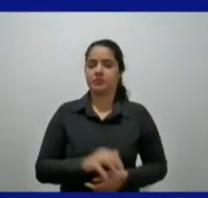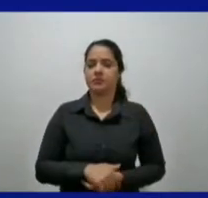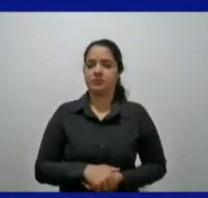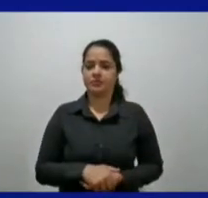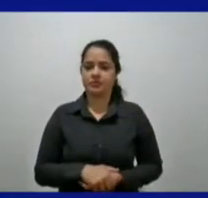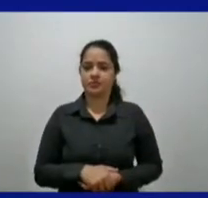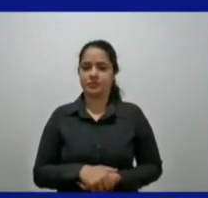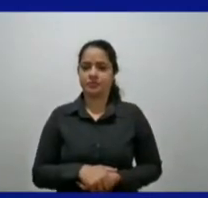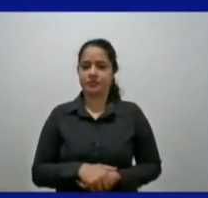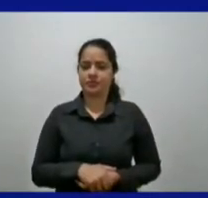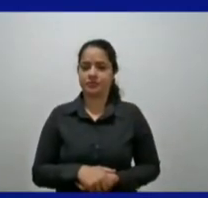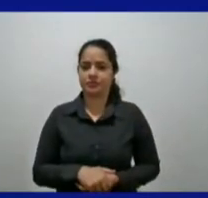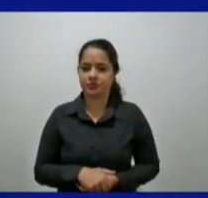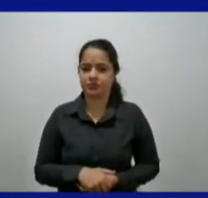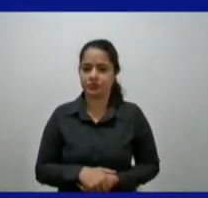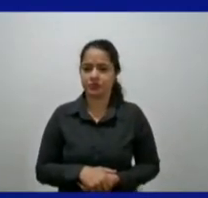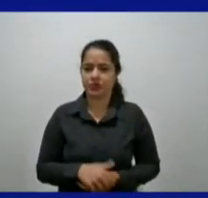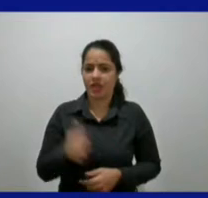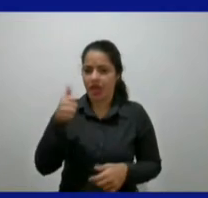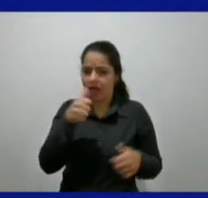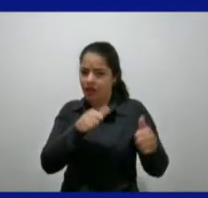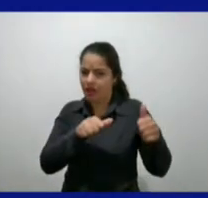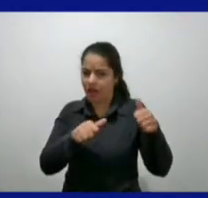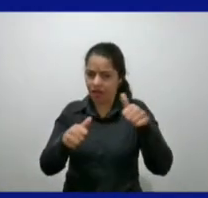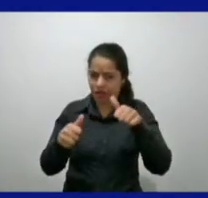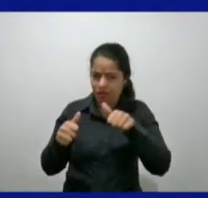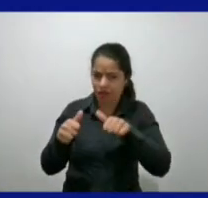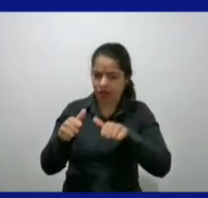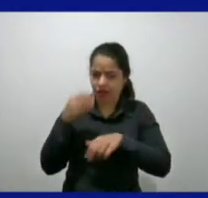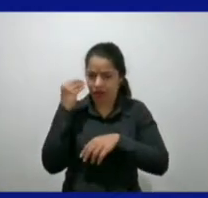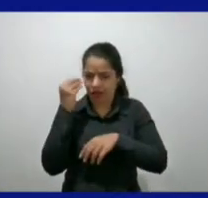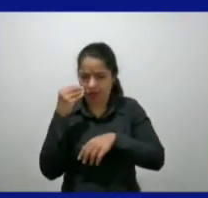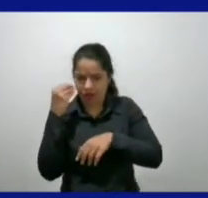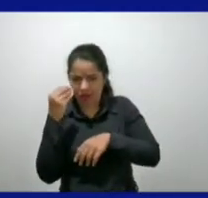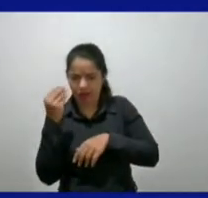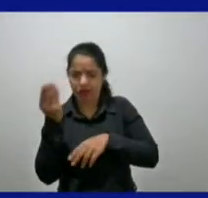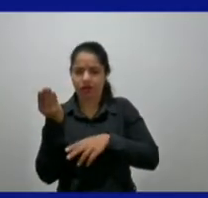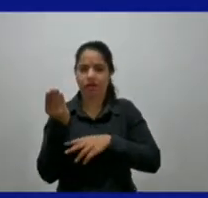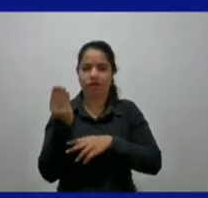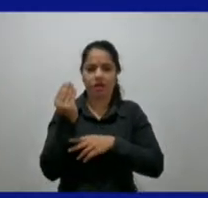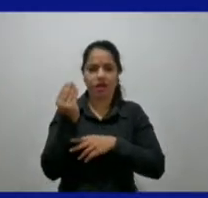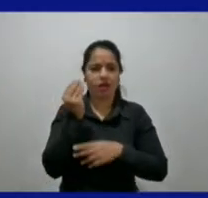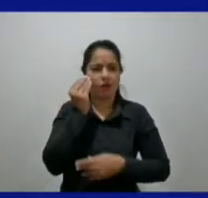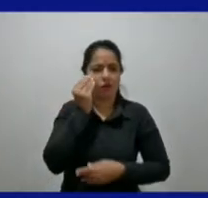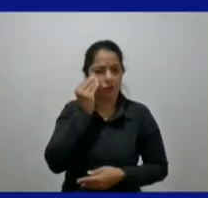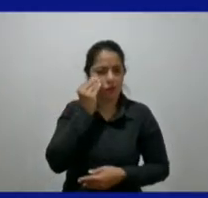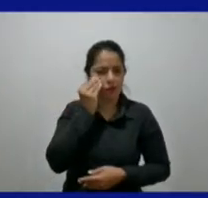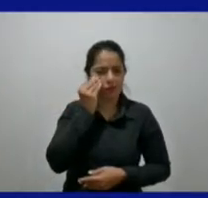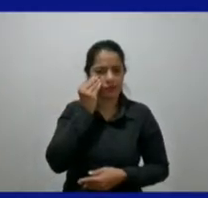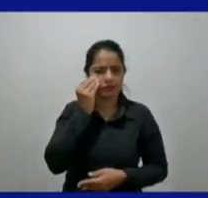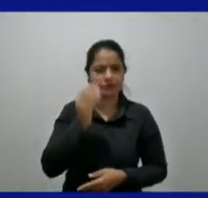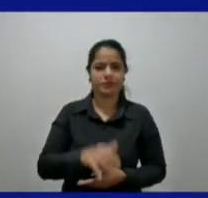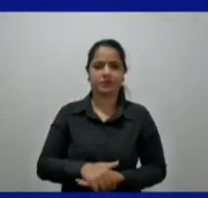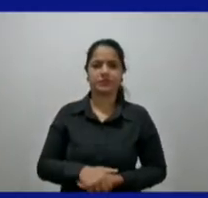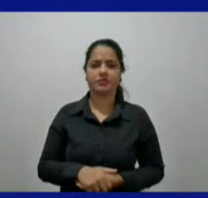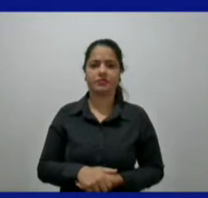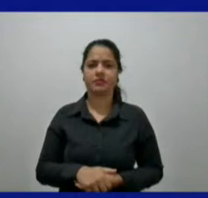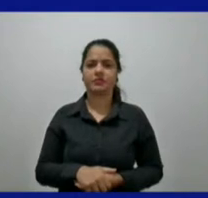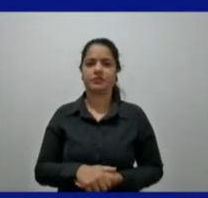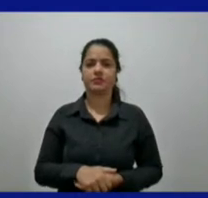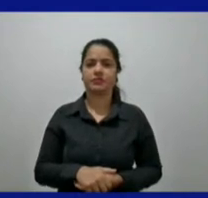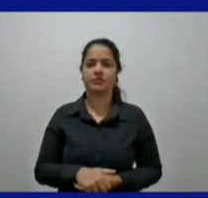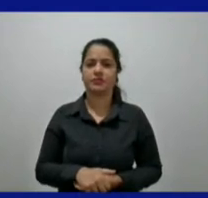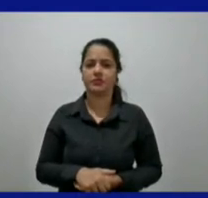é que as análises não consideram, por vezes, as especificidades, as particularidades de